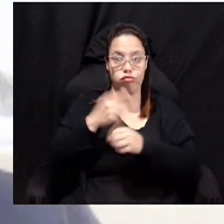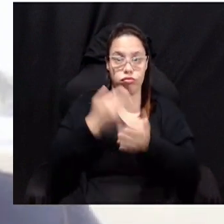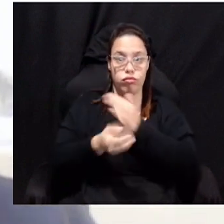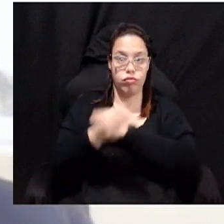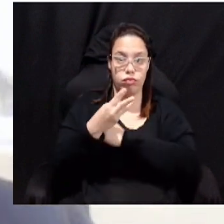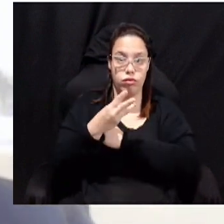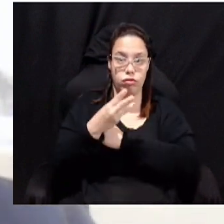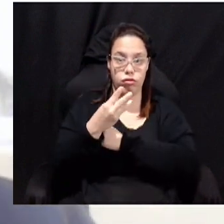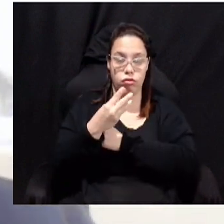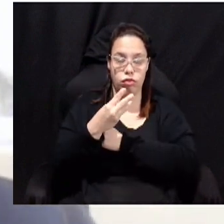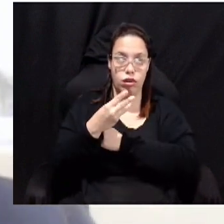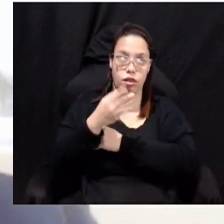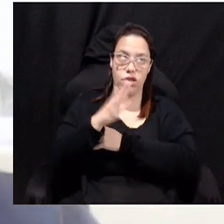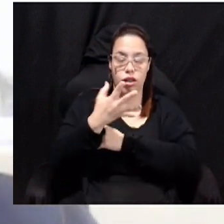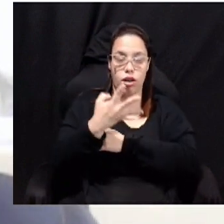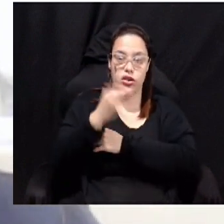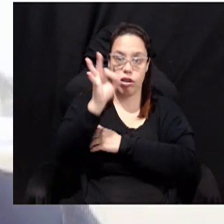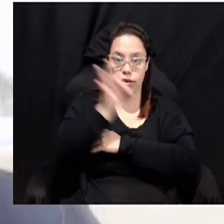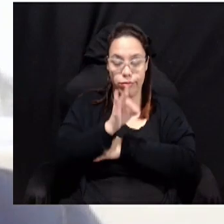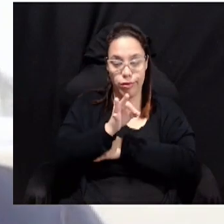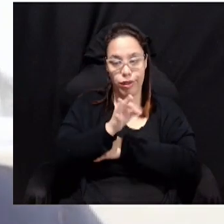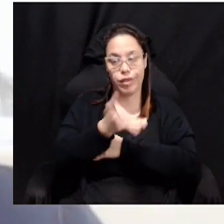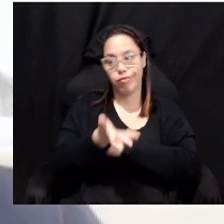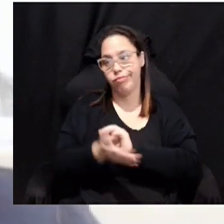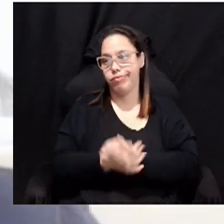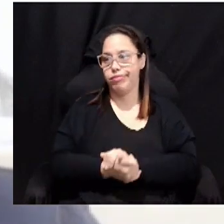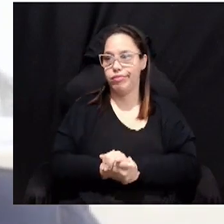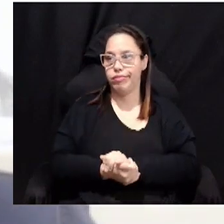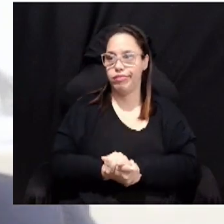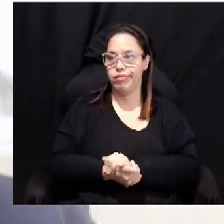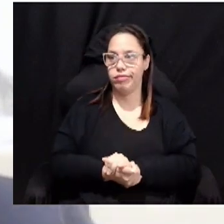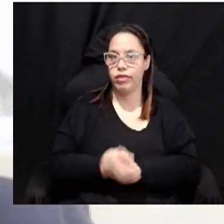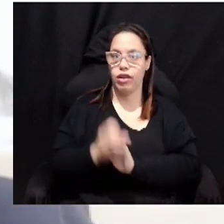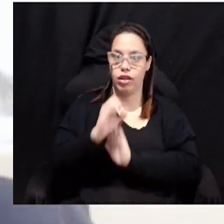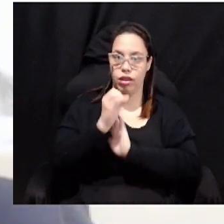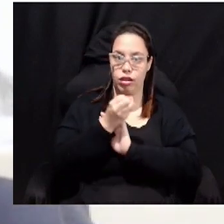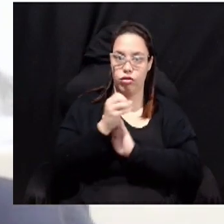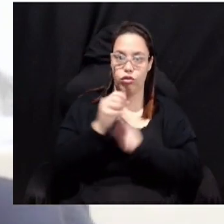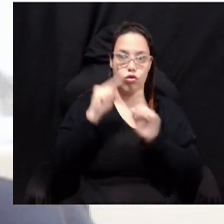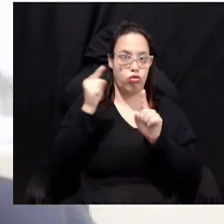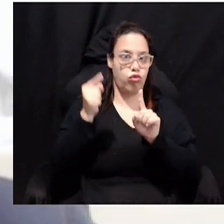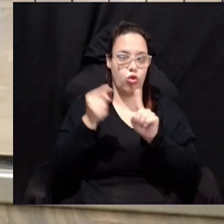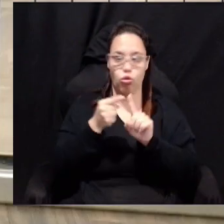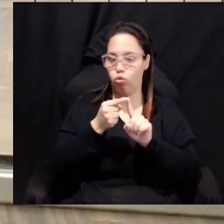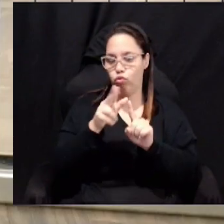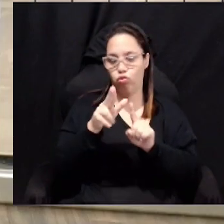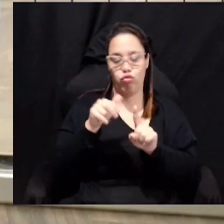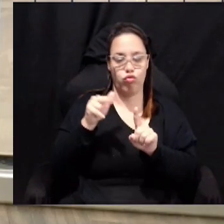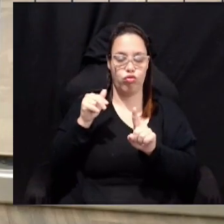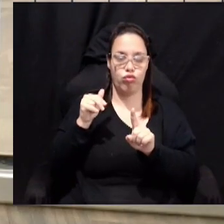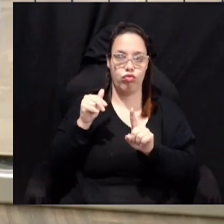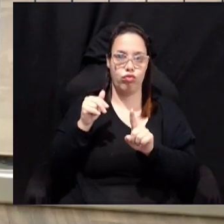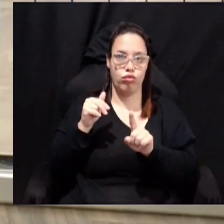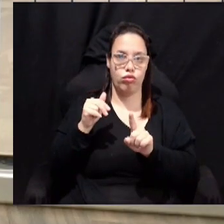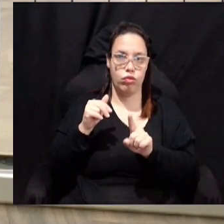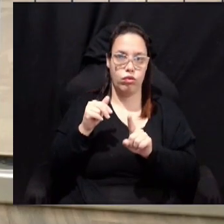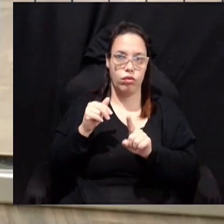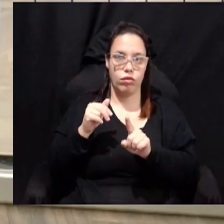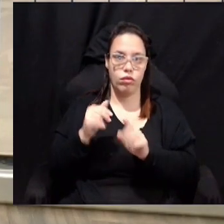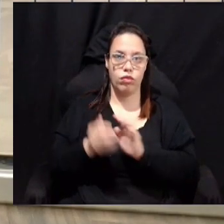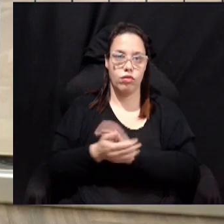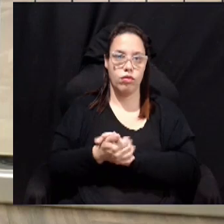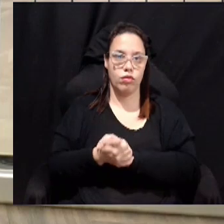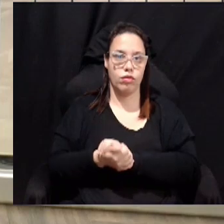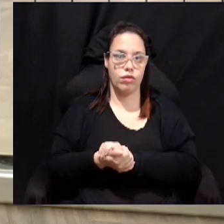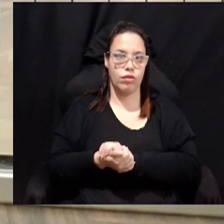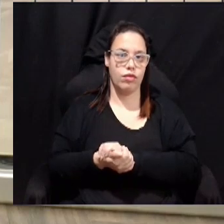4%. Então, essa questão do zero, ela é inatingível. Mas sempre buscamos essa melhoria. 1% está